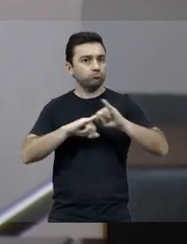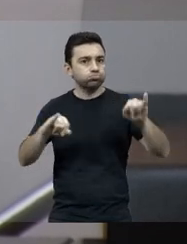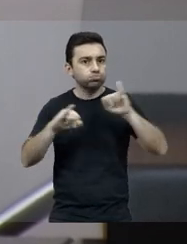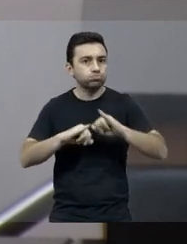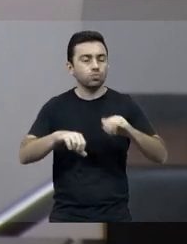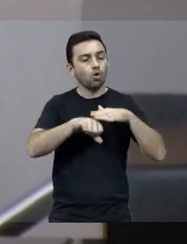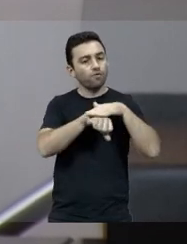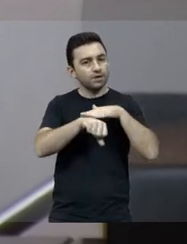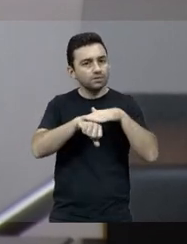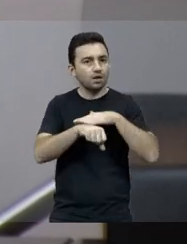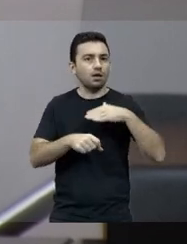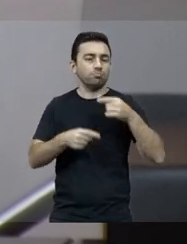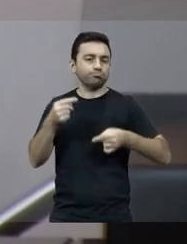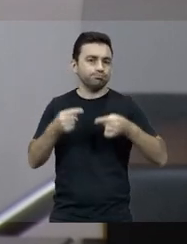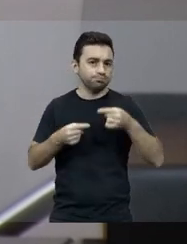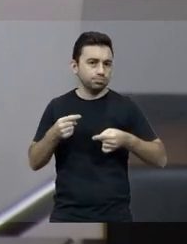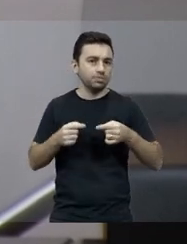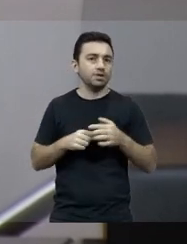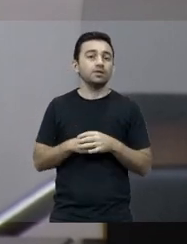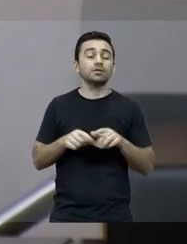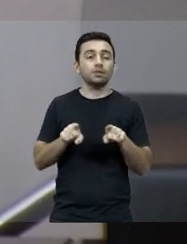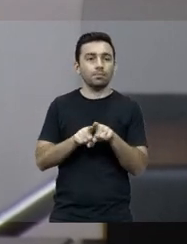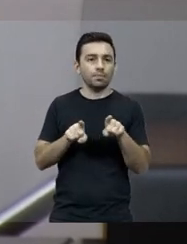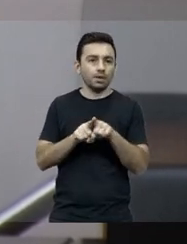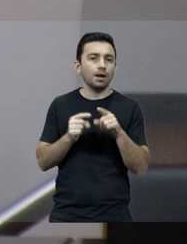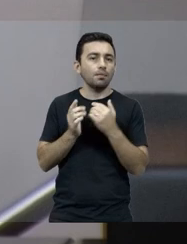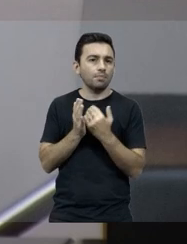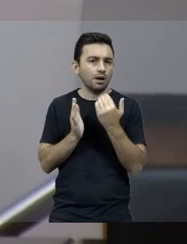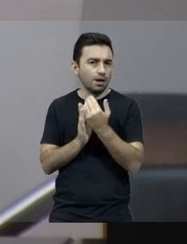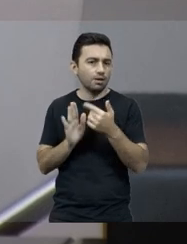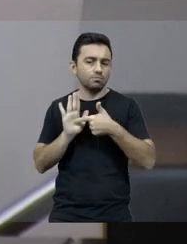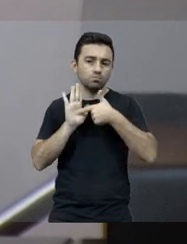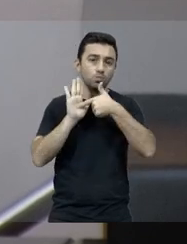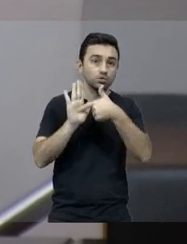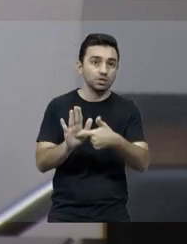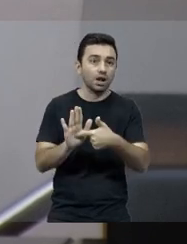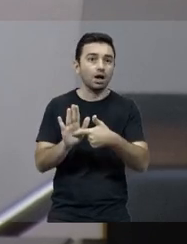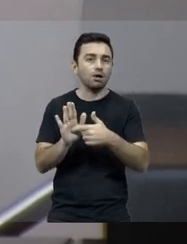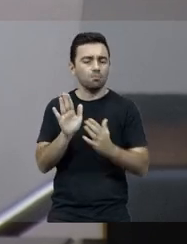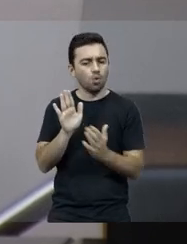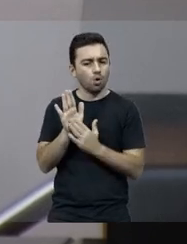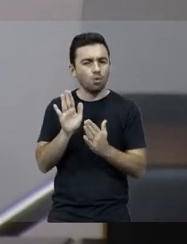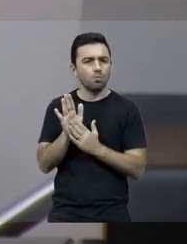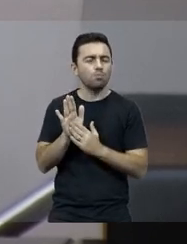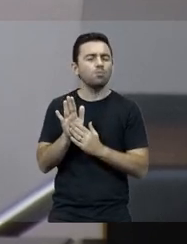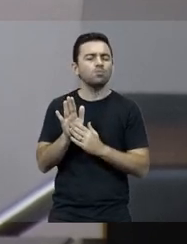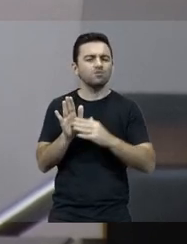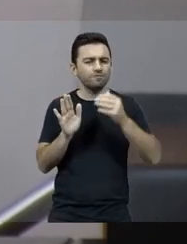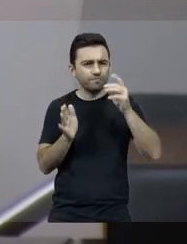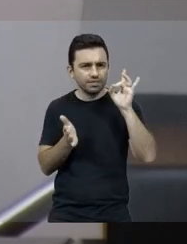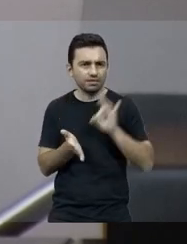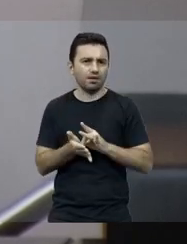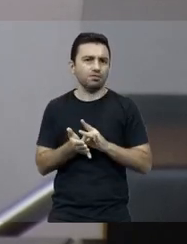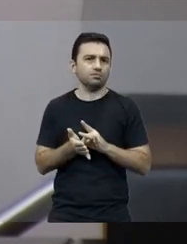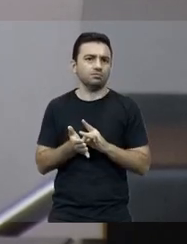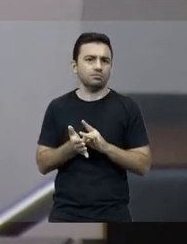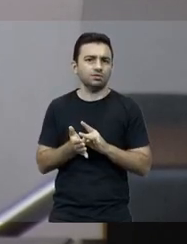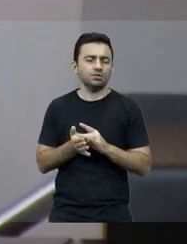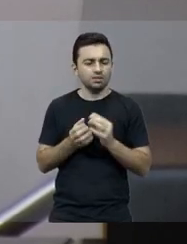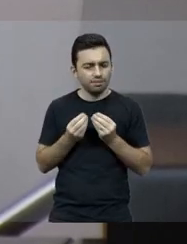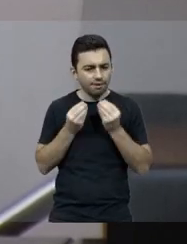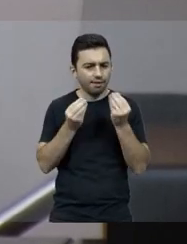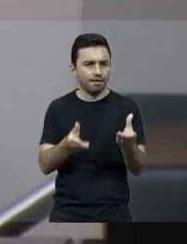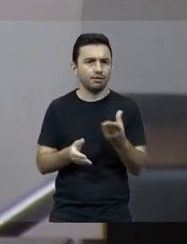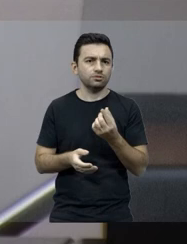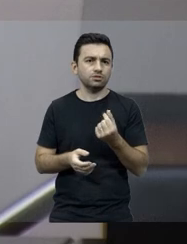sobre política. E dá para apresentar propostas mais concretas para o catarinense, que entregar dinheiro. Entregar dinheiro, eu